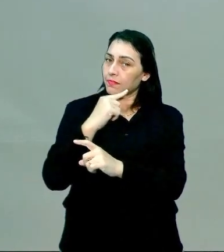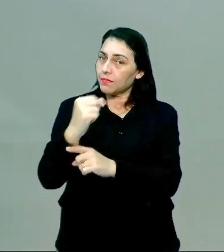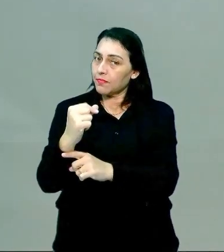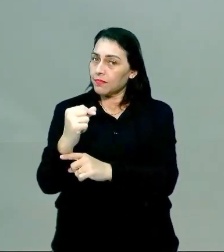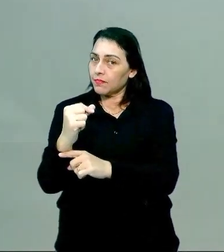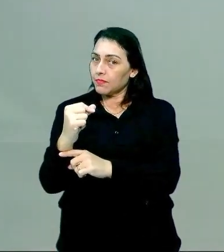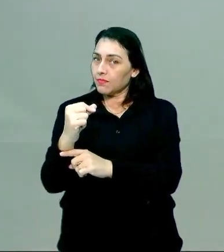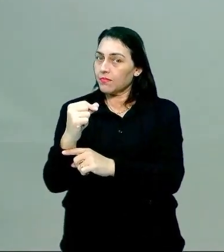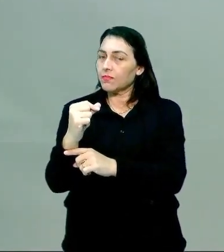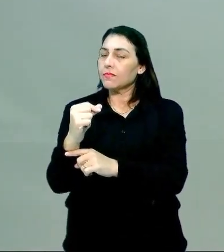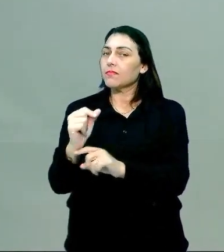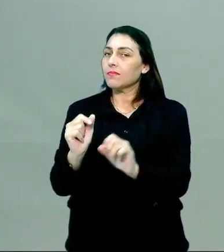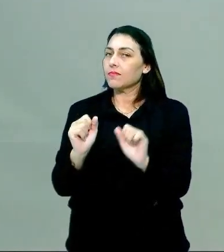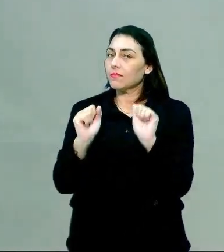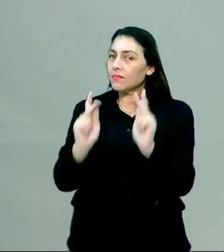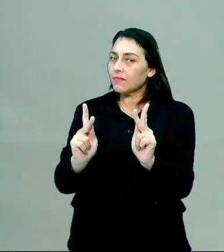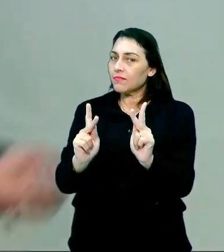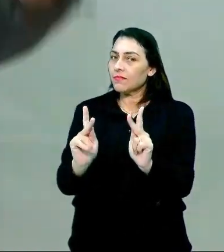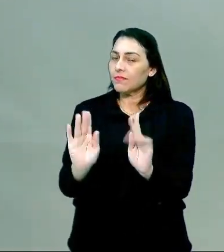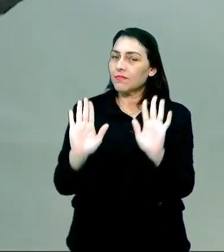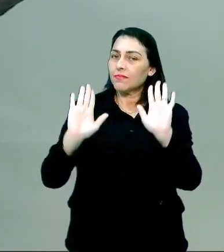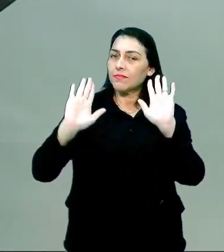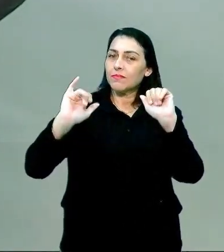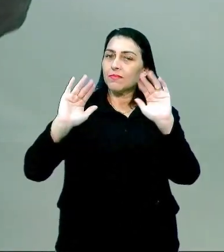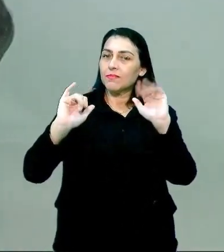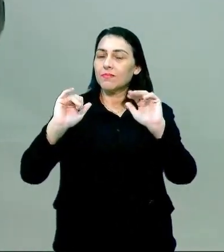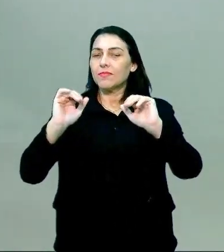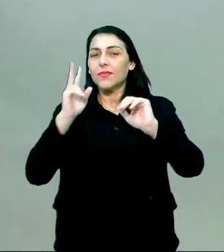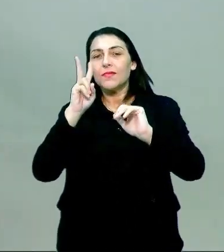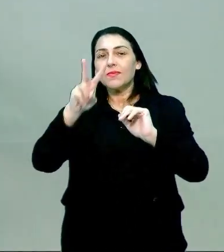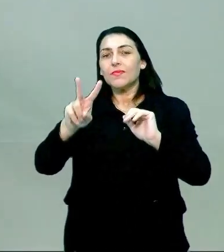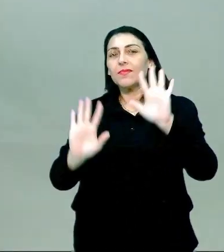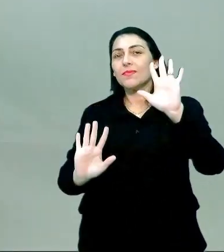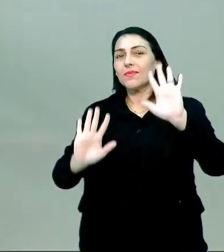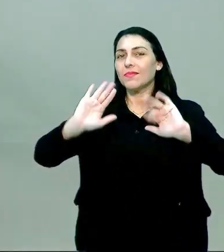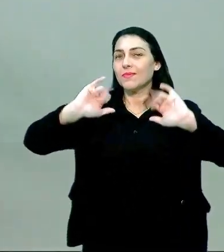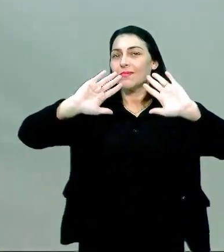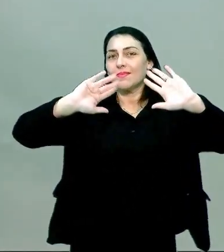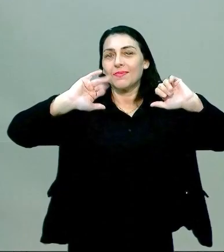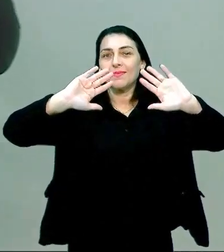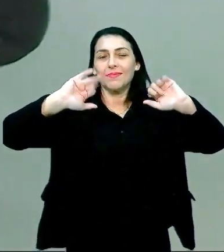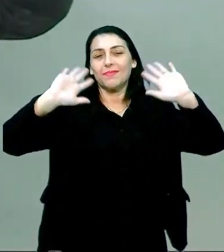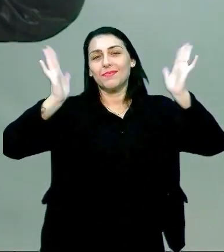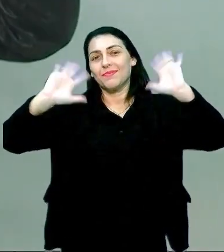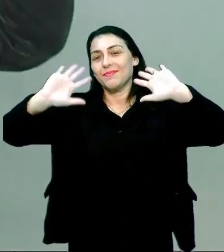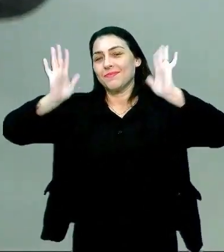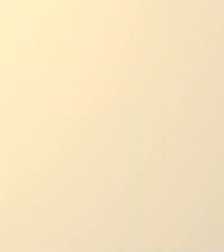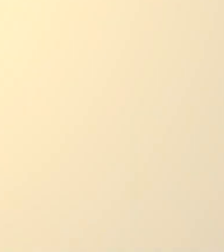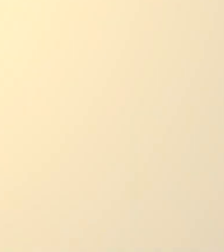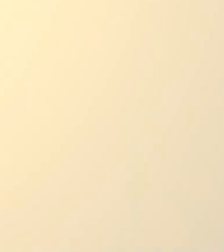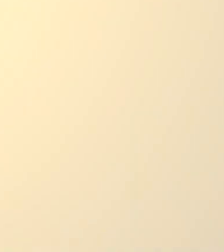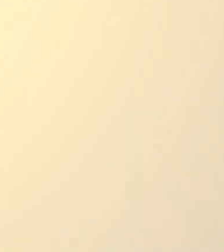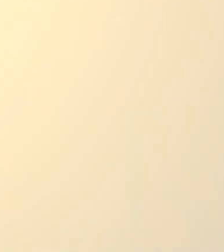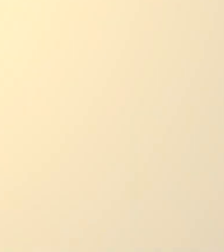com estilo? Então, vou nessa e nos vemos por aí. Bye, bye. E é isso aí.